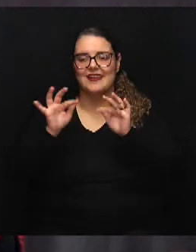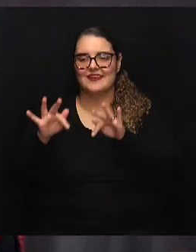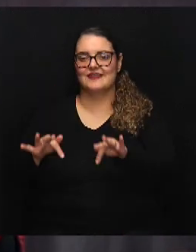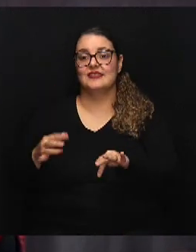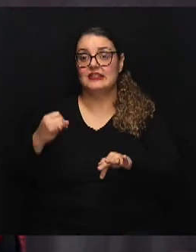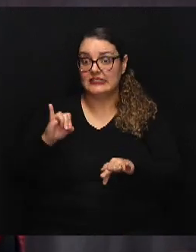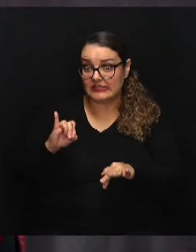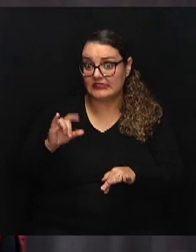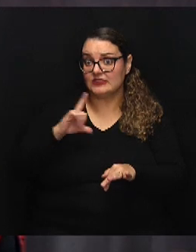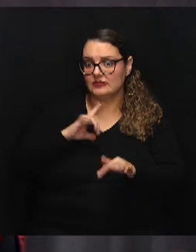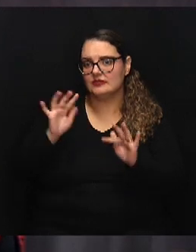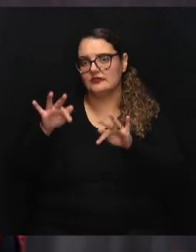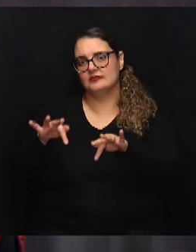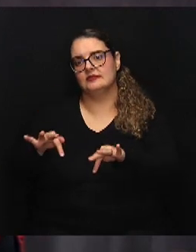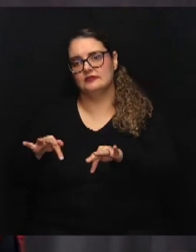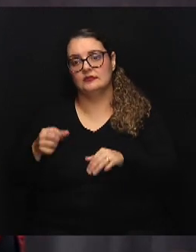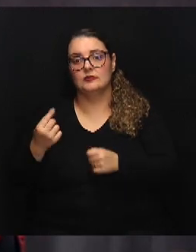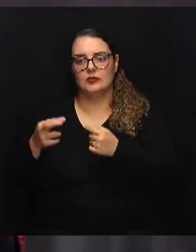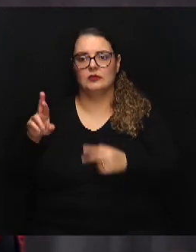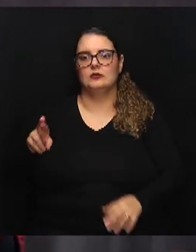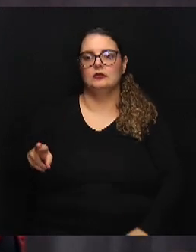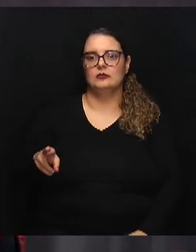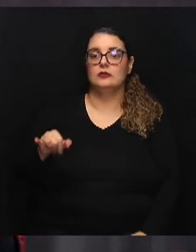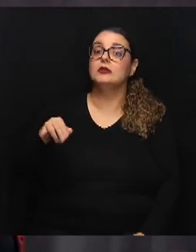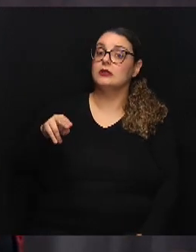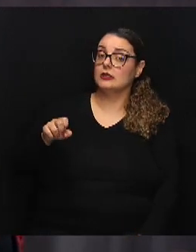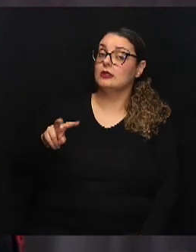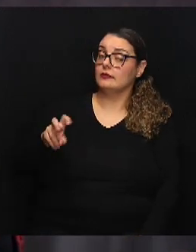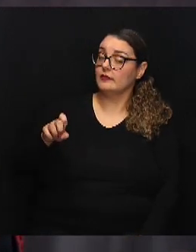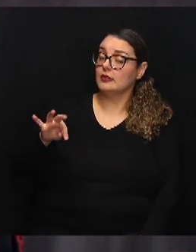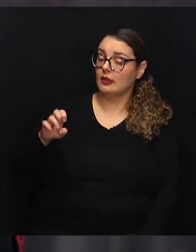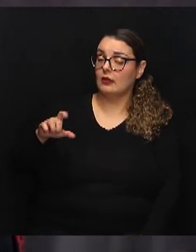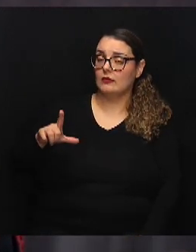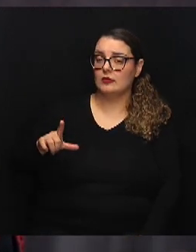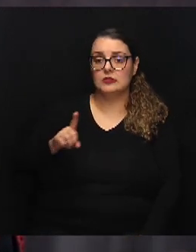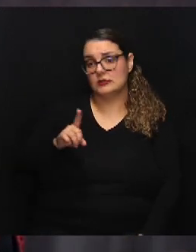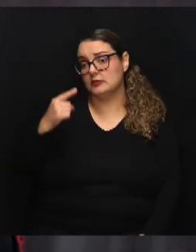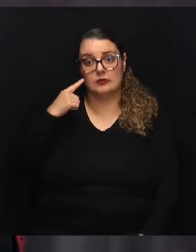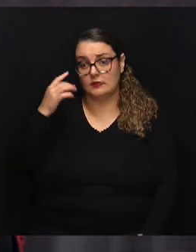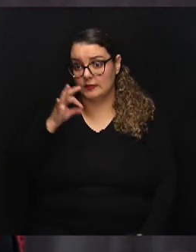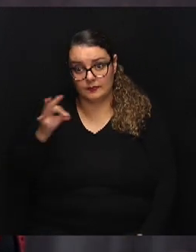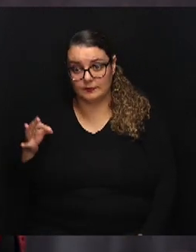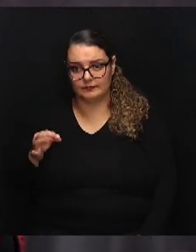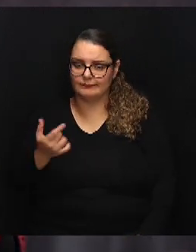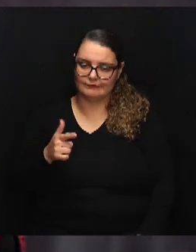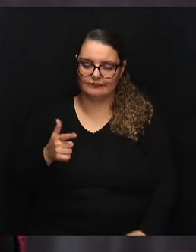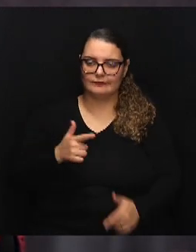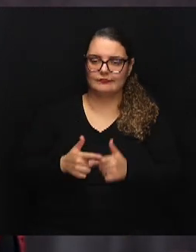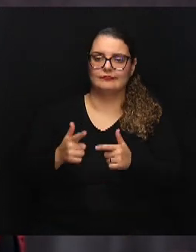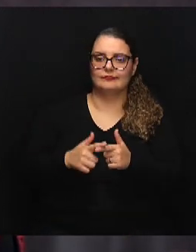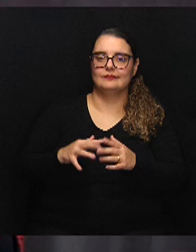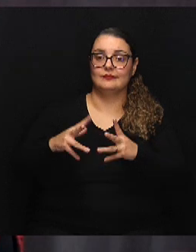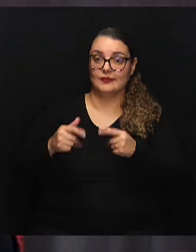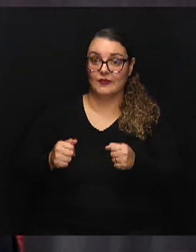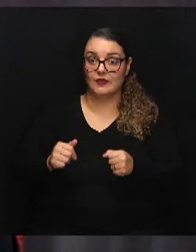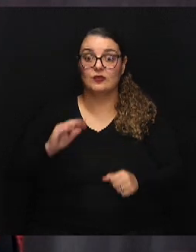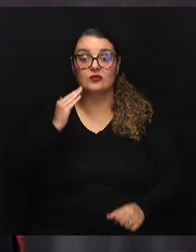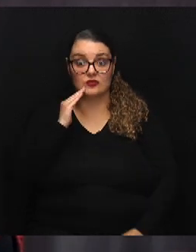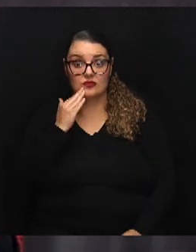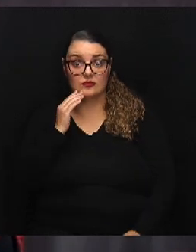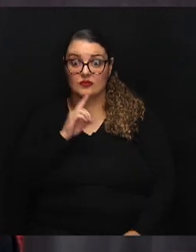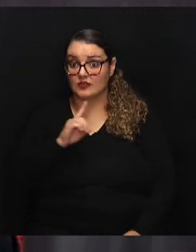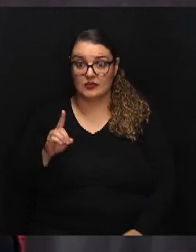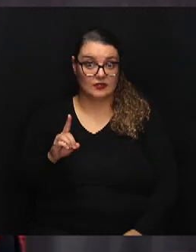houver final, seja por alguma razão inevitável. Se não for o ideal, não faz mal. Tudo tem os seus defeitos. Não é